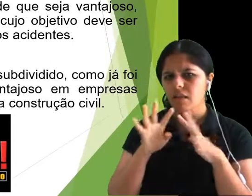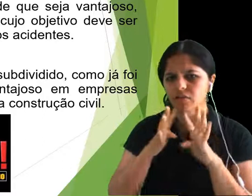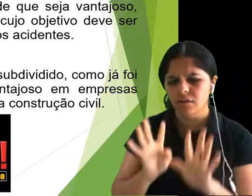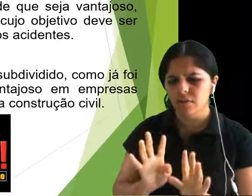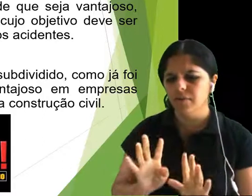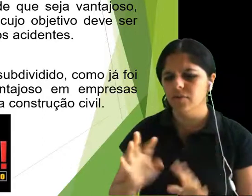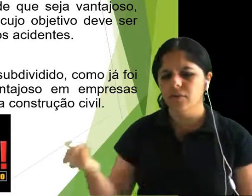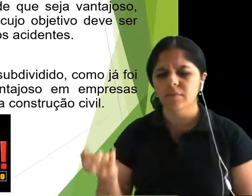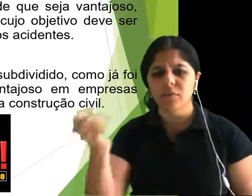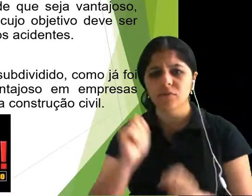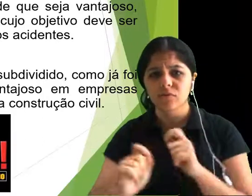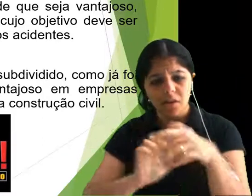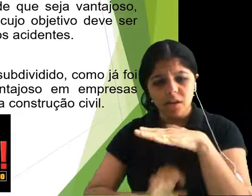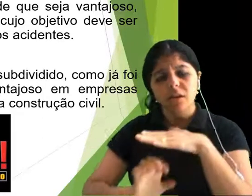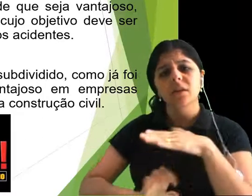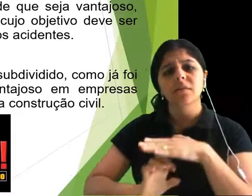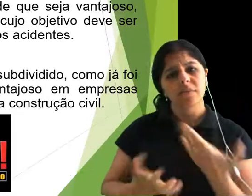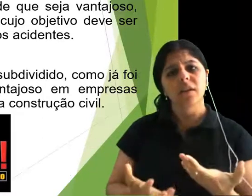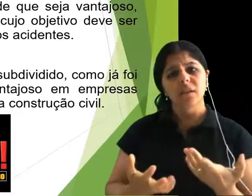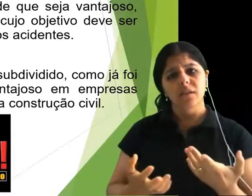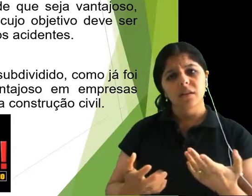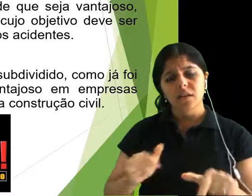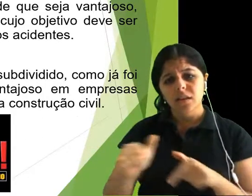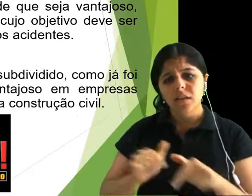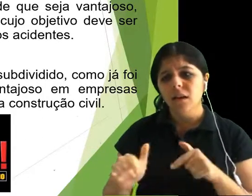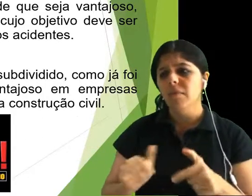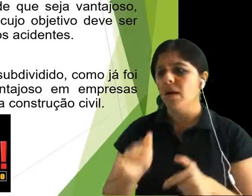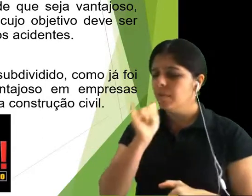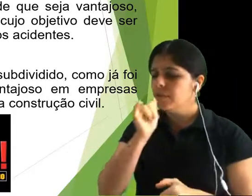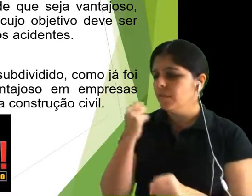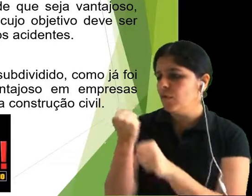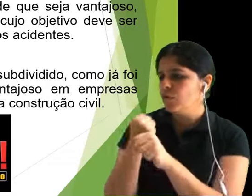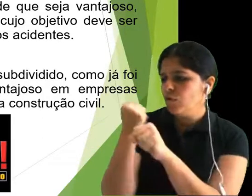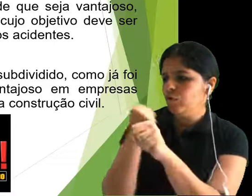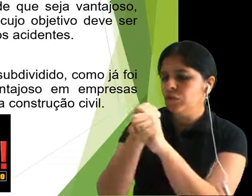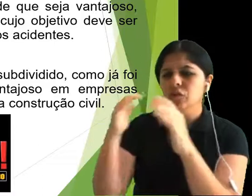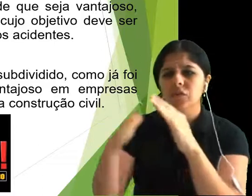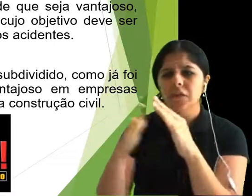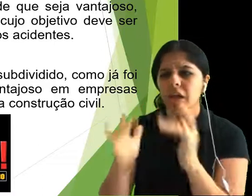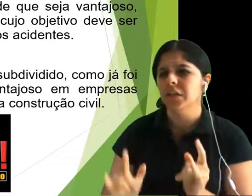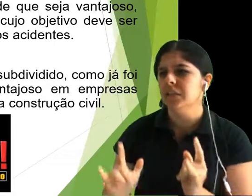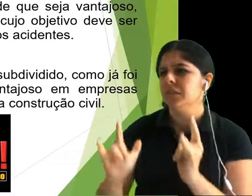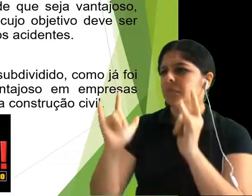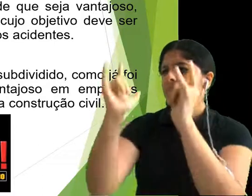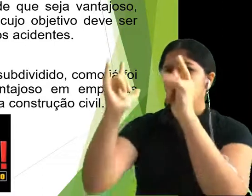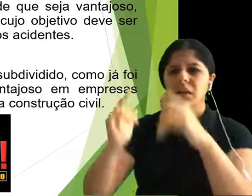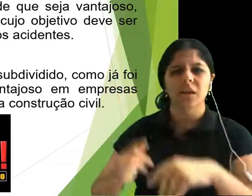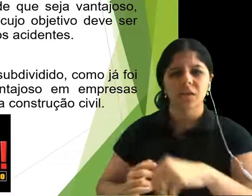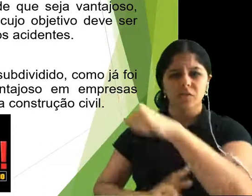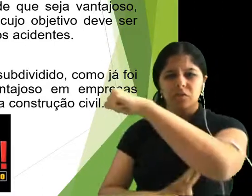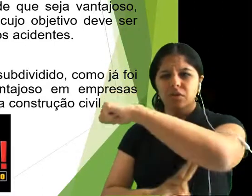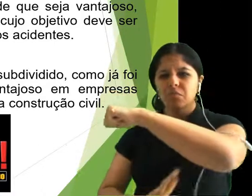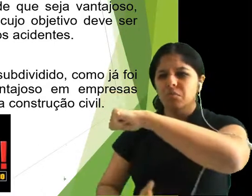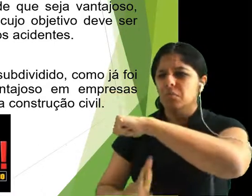vai ser mais vantajoso em empresas que trabalham com vários níveis, por exemplo, a construção civil, construção de um prédio grande, de um